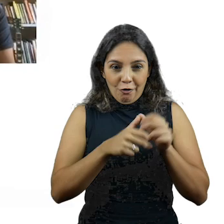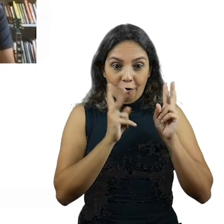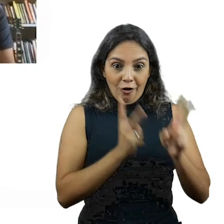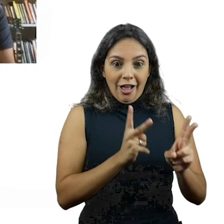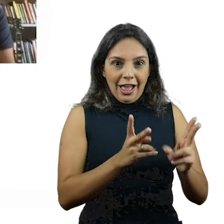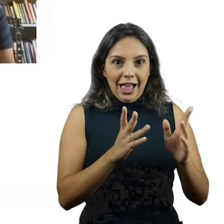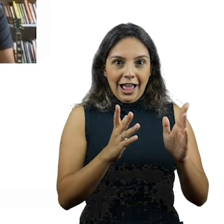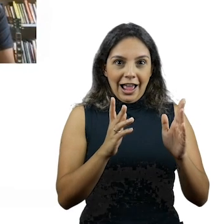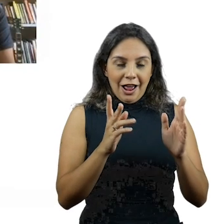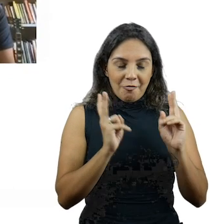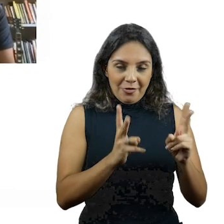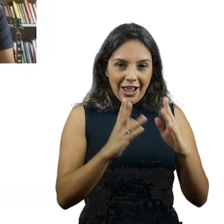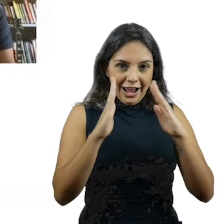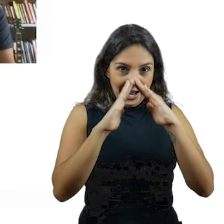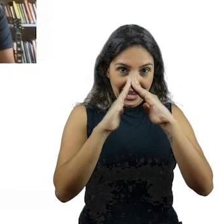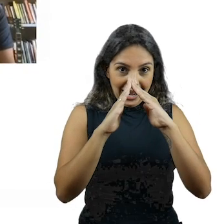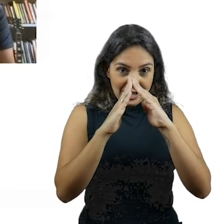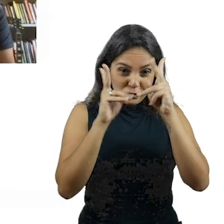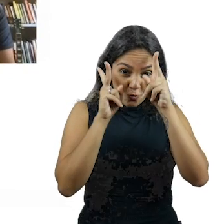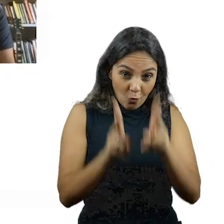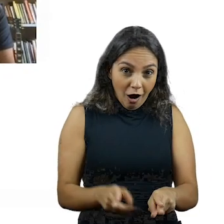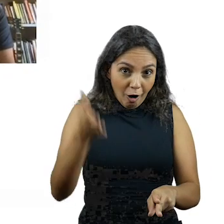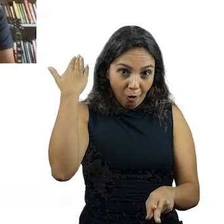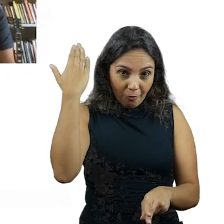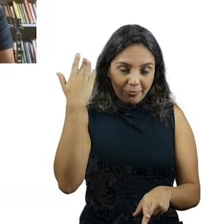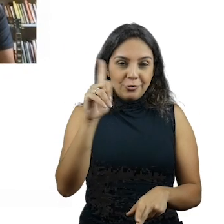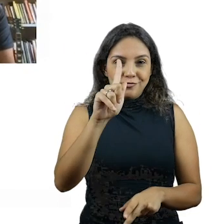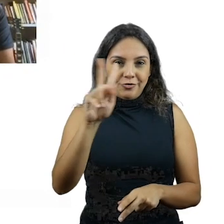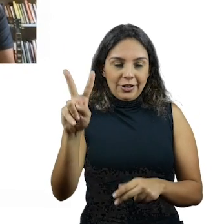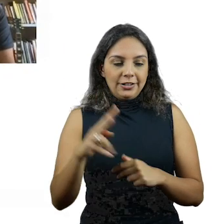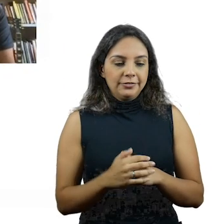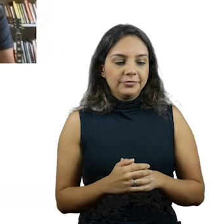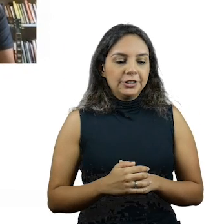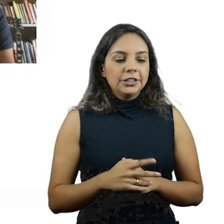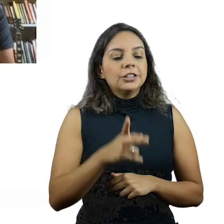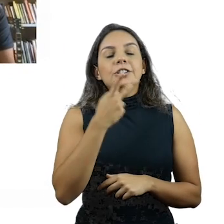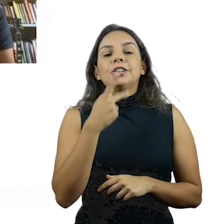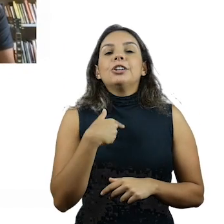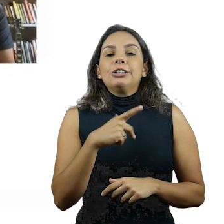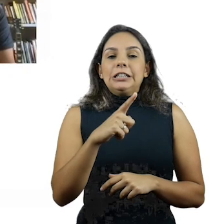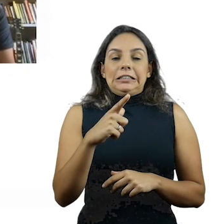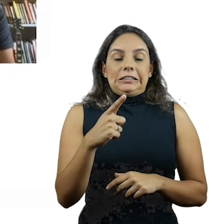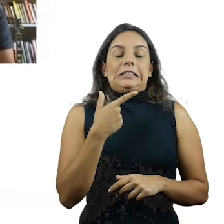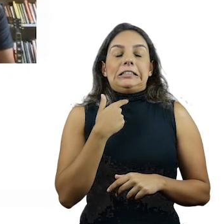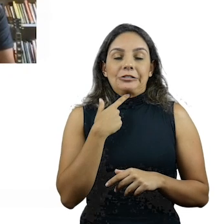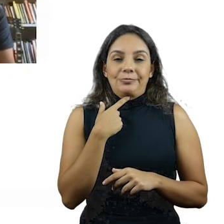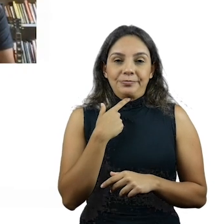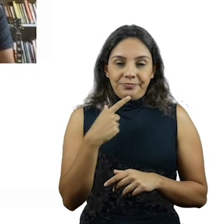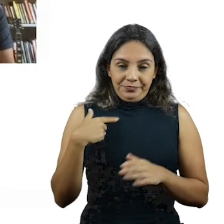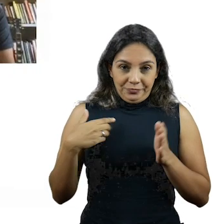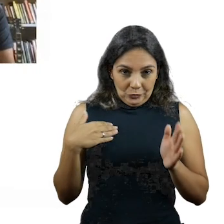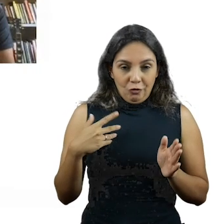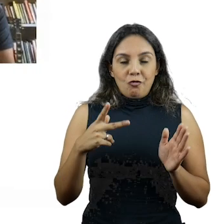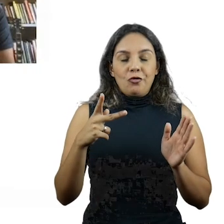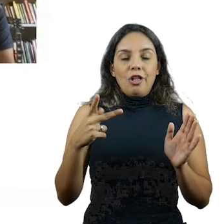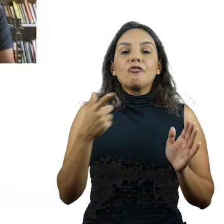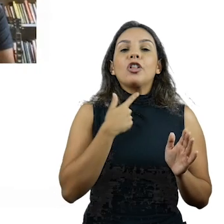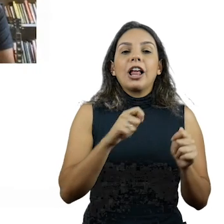é sensacional, é uma coisa de museu, assim, lindo. Eu tenho vontade de fazer um festival literário